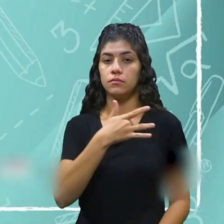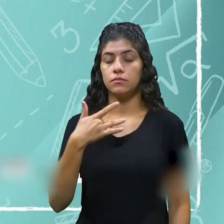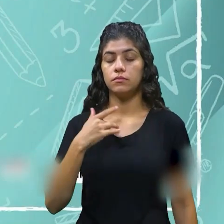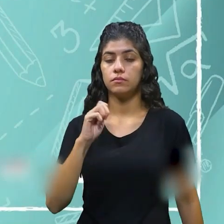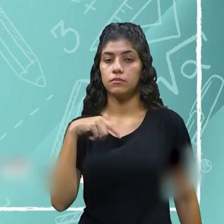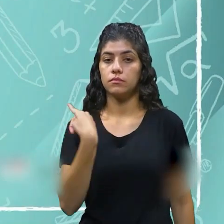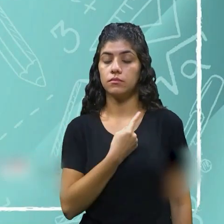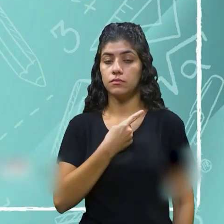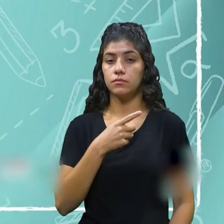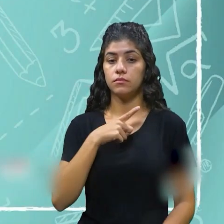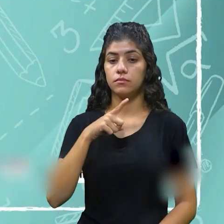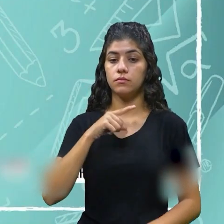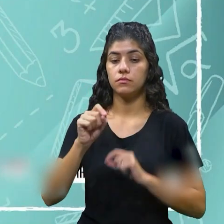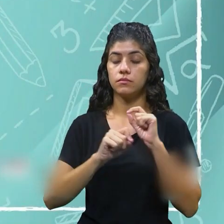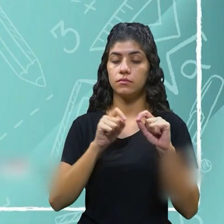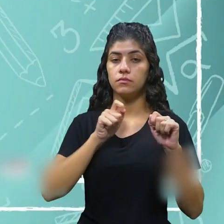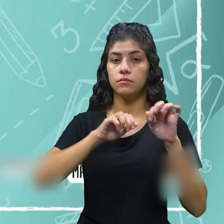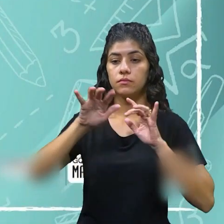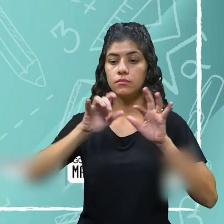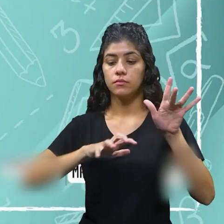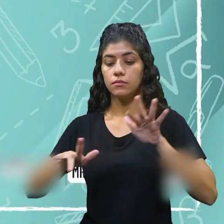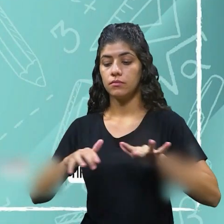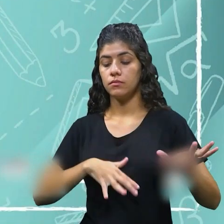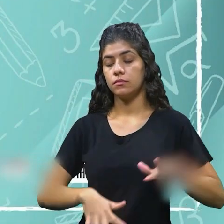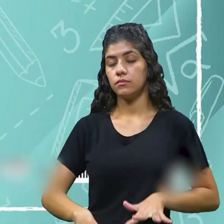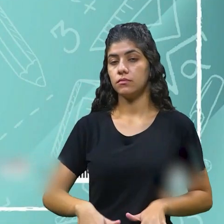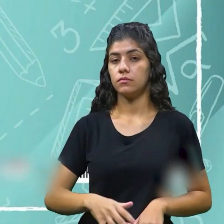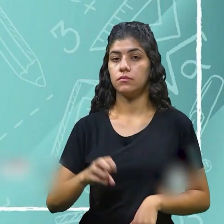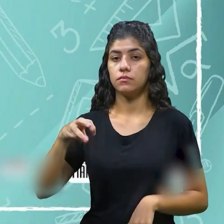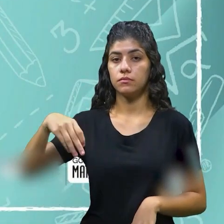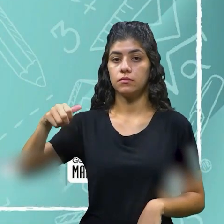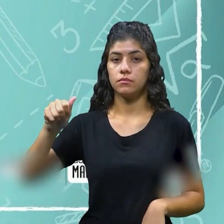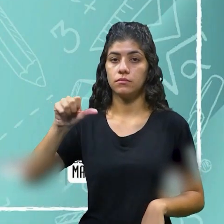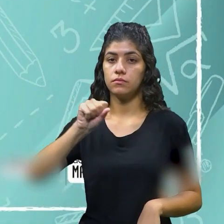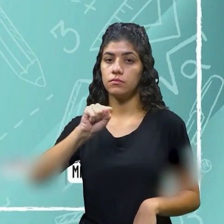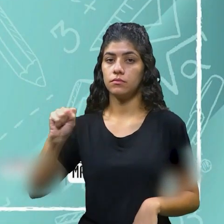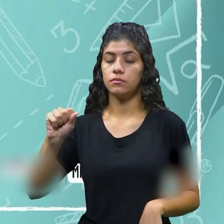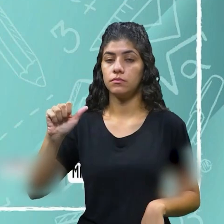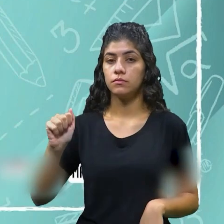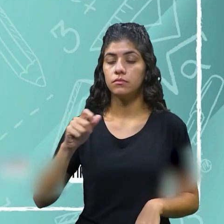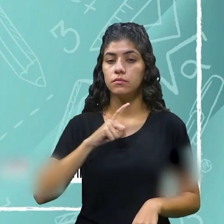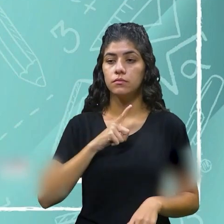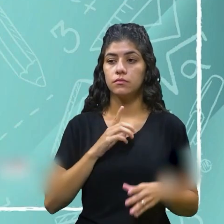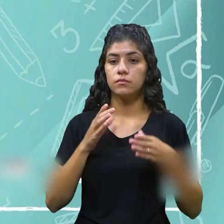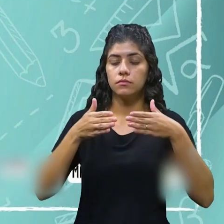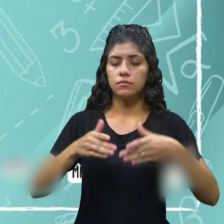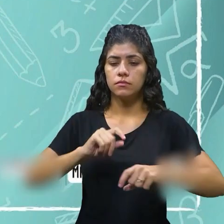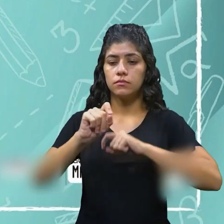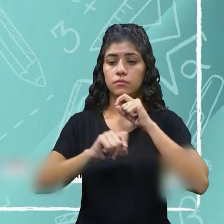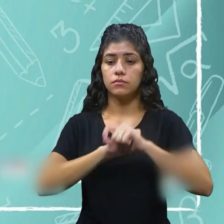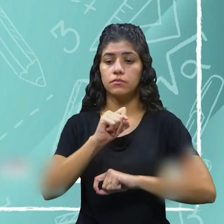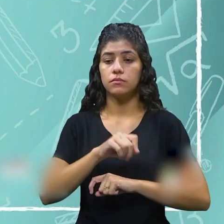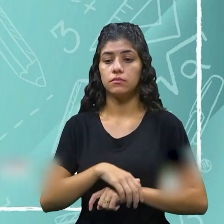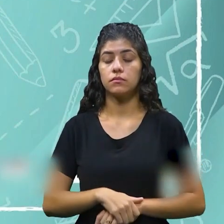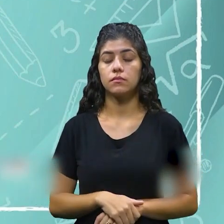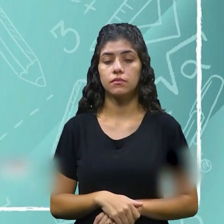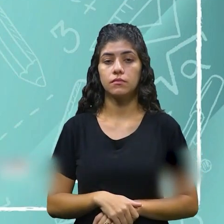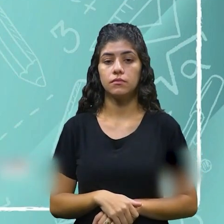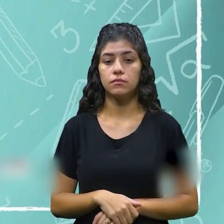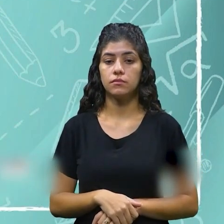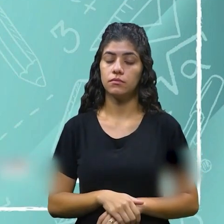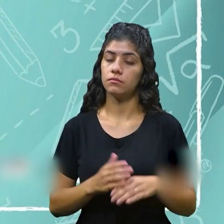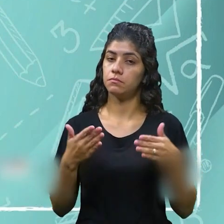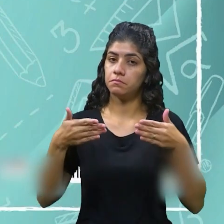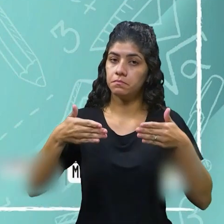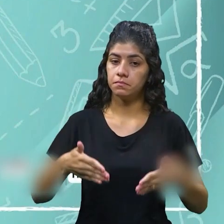própria saúde, que aí você tem a distribuição das massas, né? Mas aí o ponto concentrado mesmo vão ser o quê? O